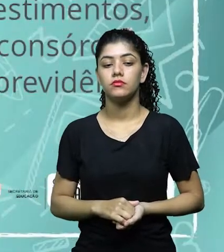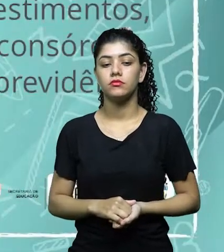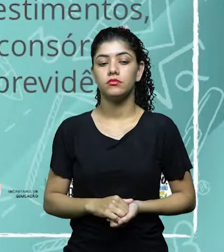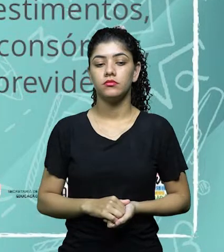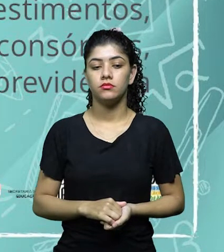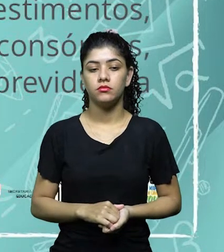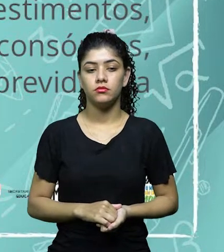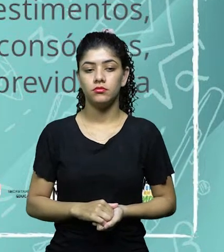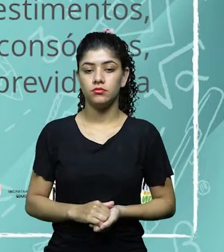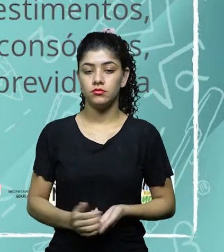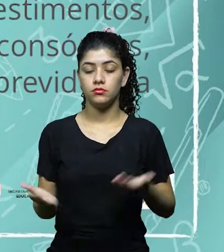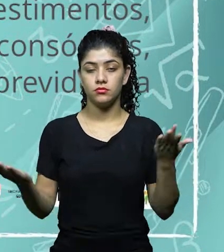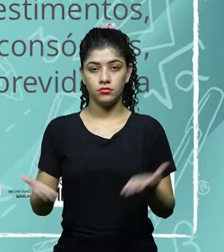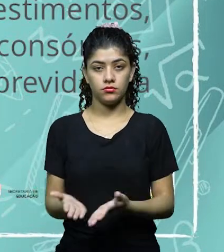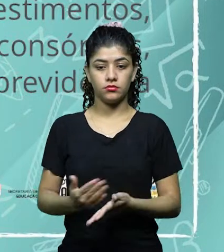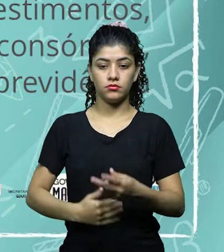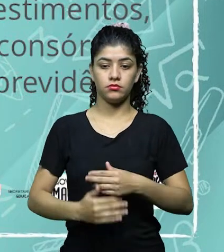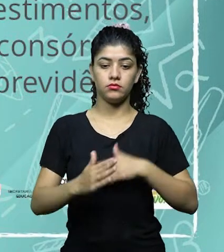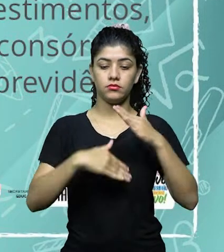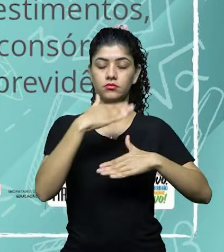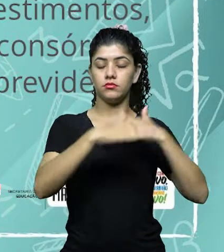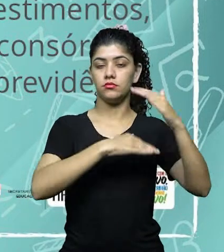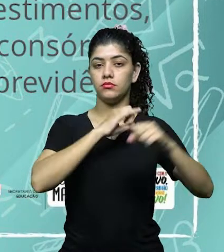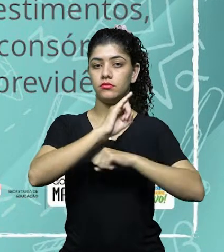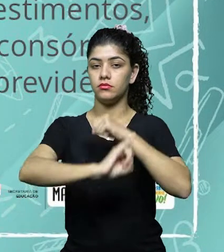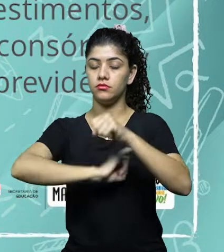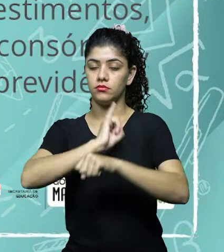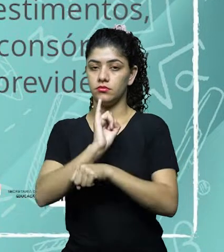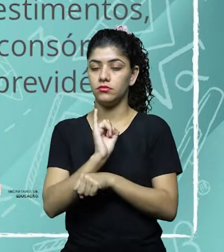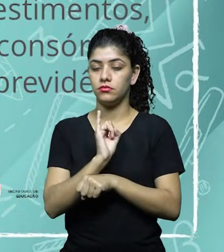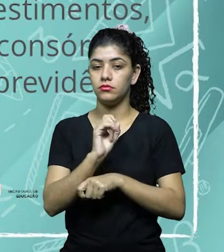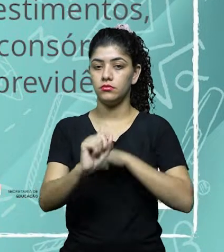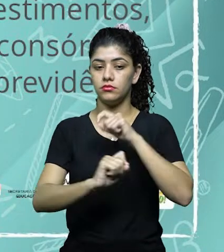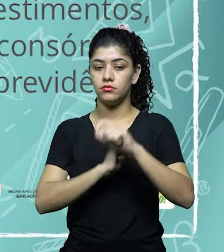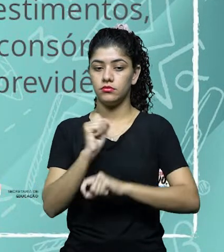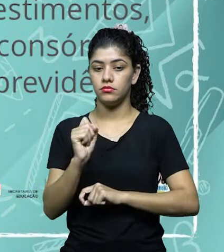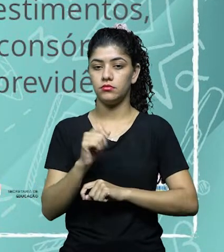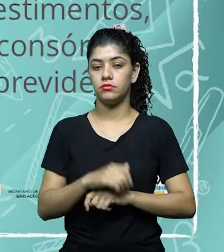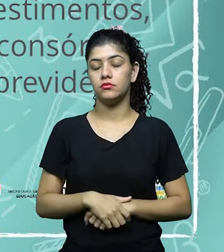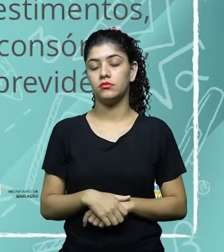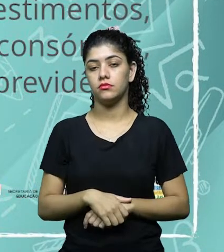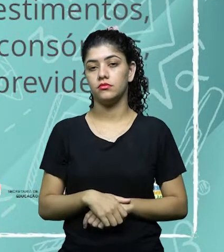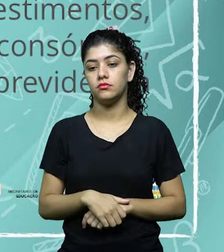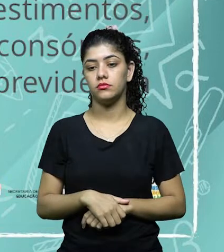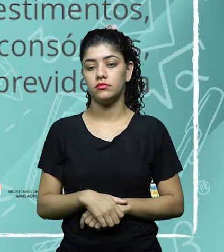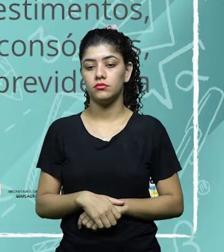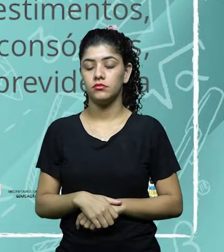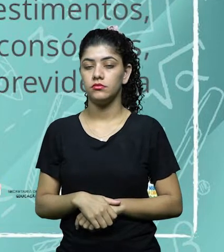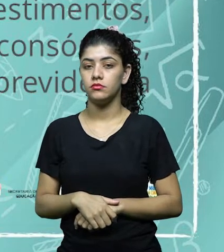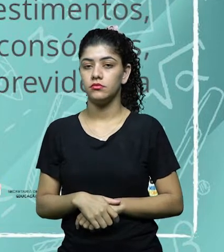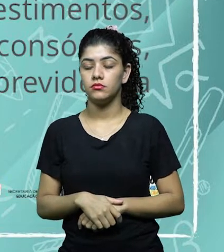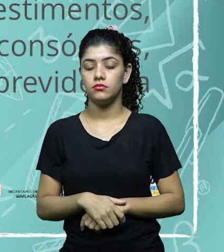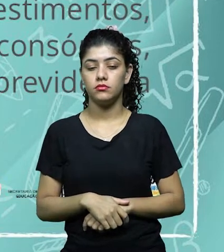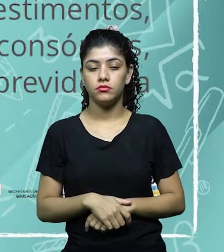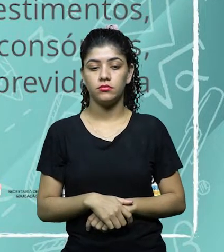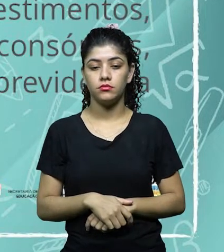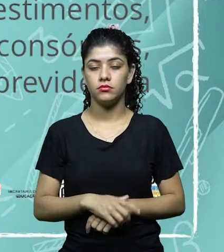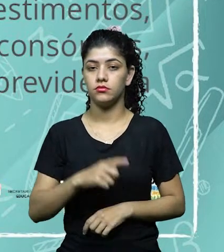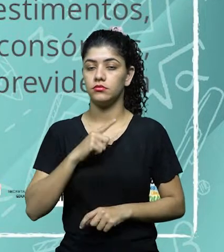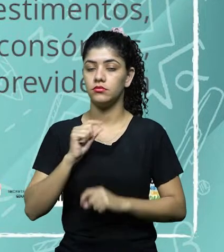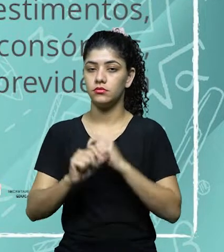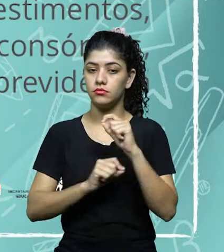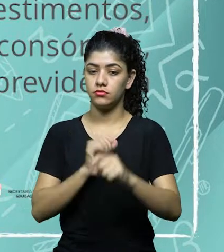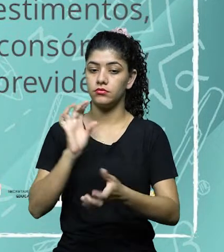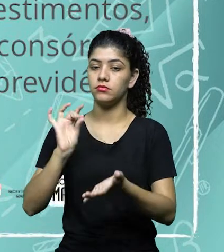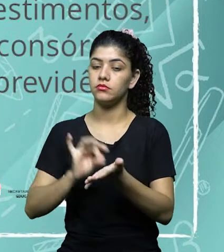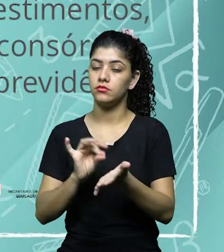Muito bem. Com o avanço da internet, os bancos, por meio de seus portais eletrônicos, proporcionam um